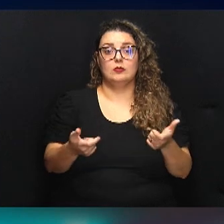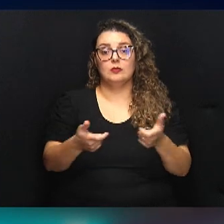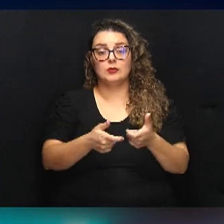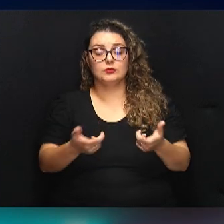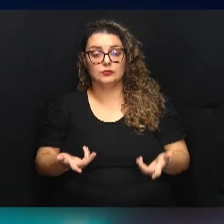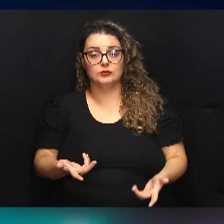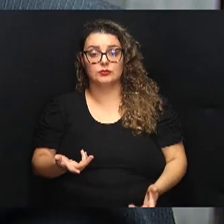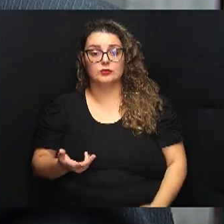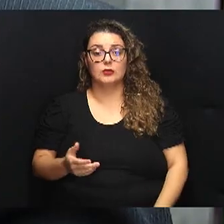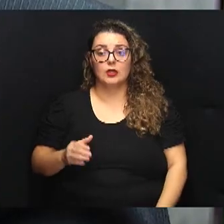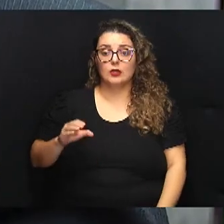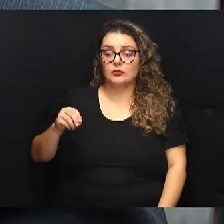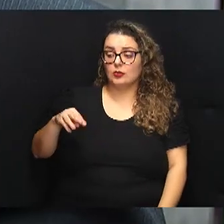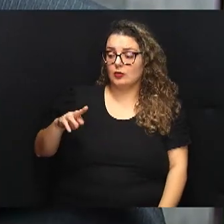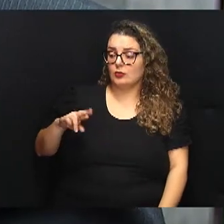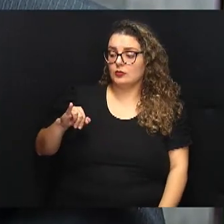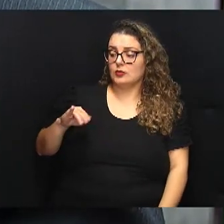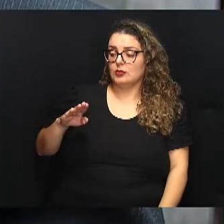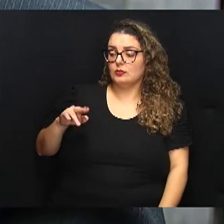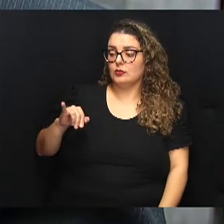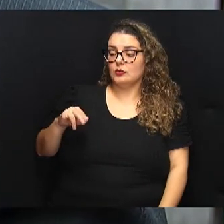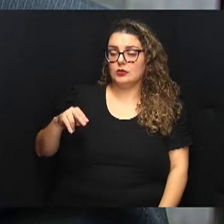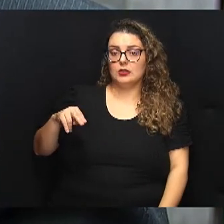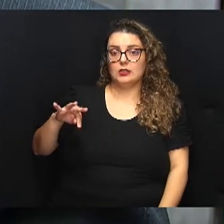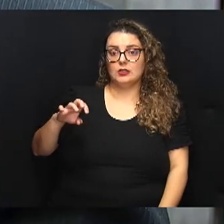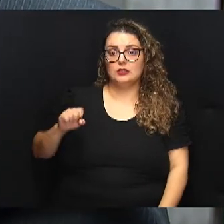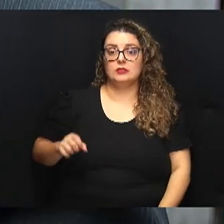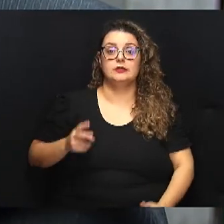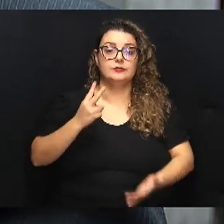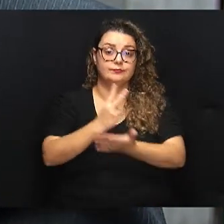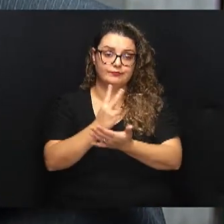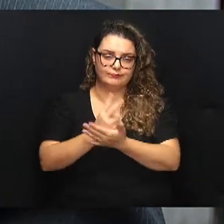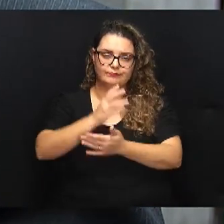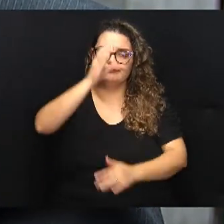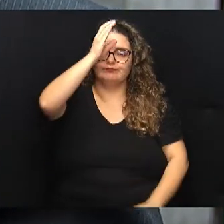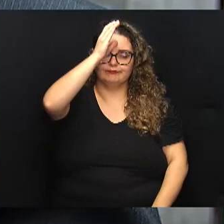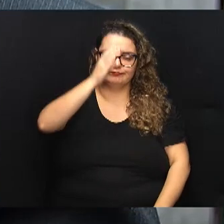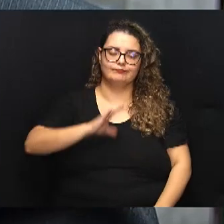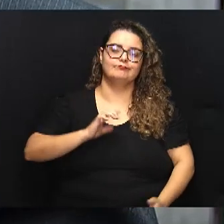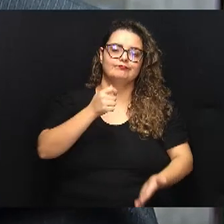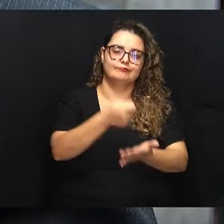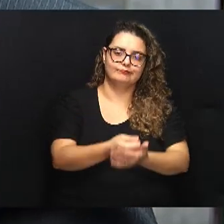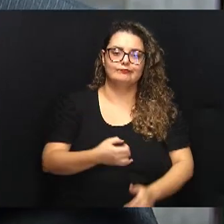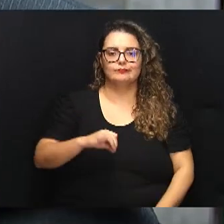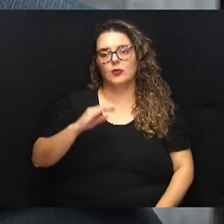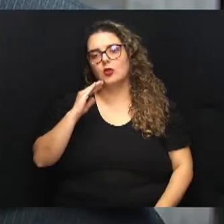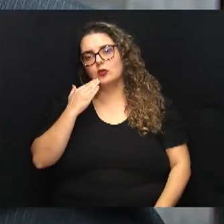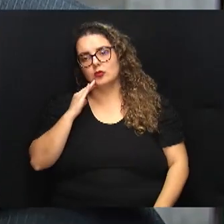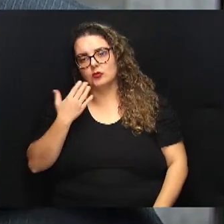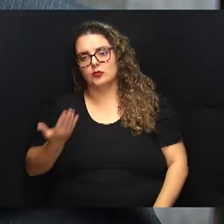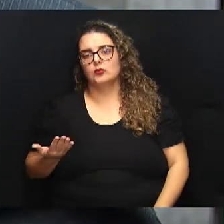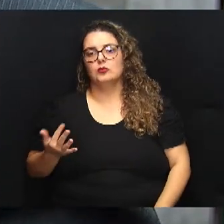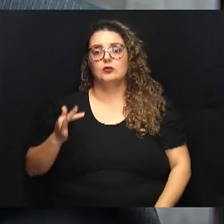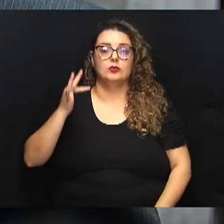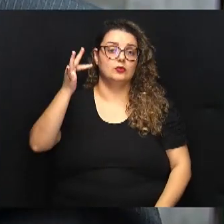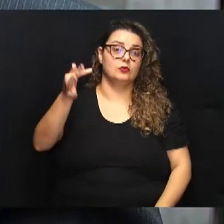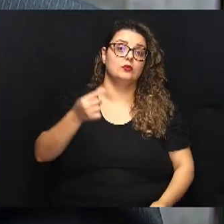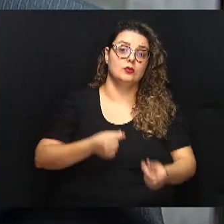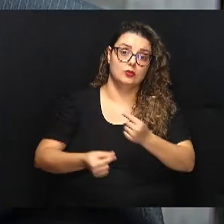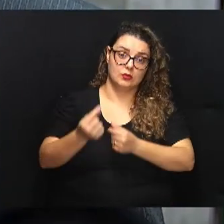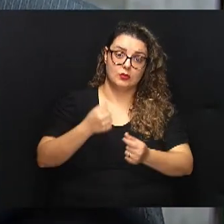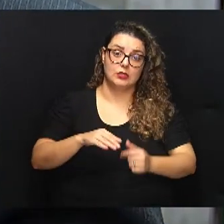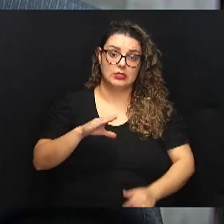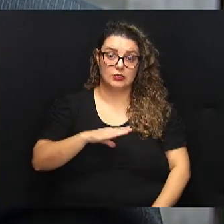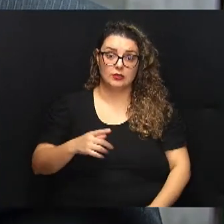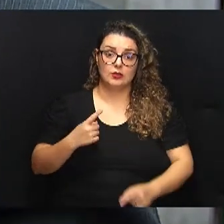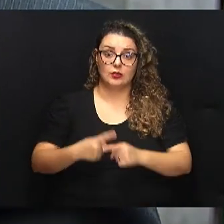aos contribuintes. Vai sempre sobrar para o munícipe se houver aí uma defasagem nos futuros orçamentos da cidade,